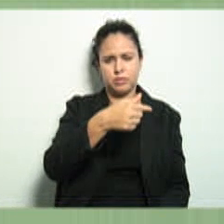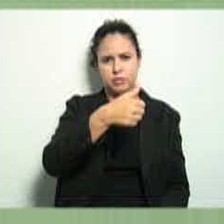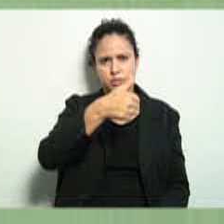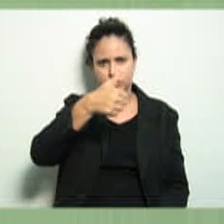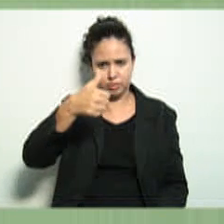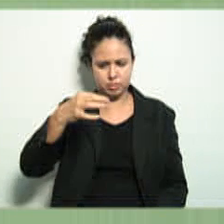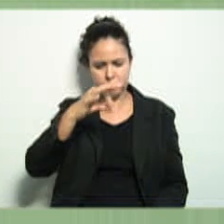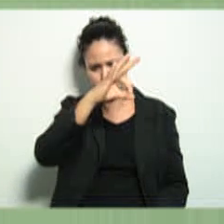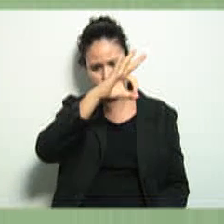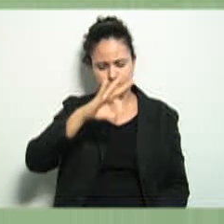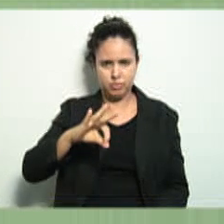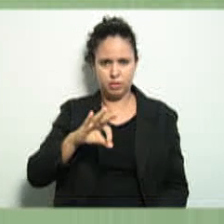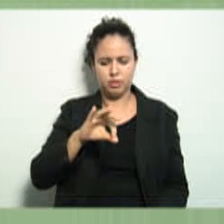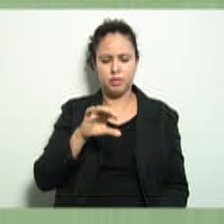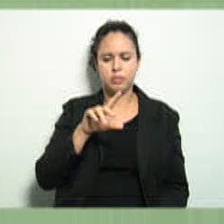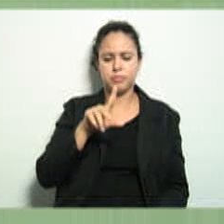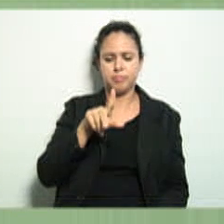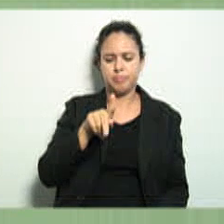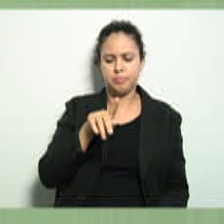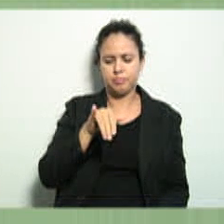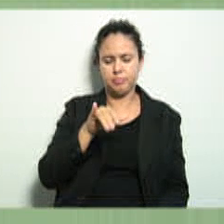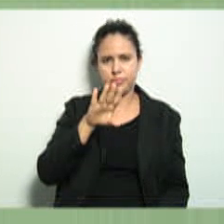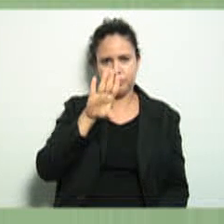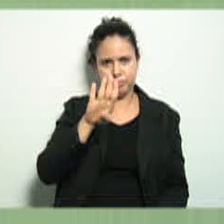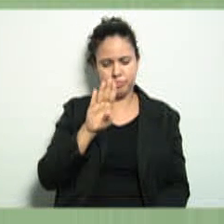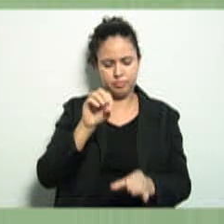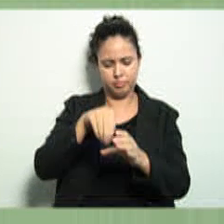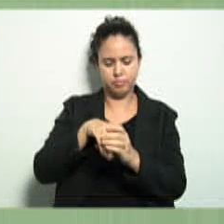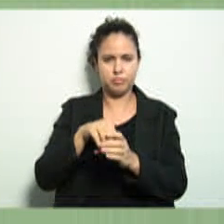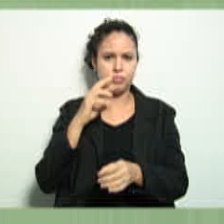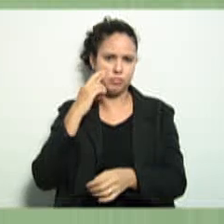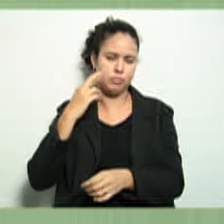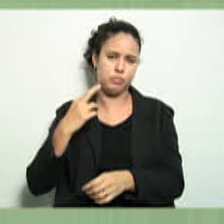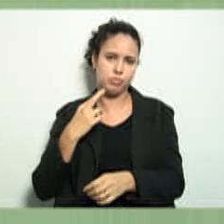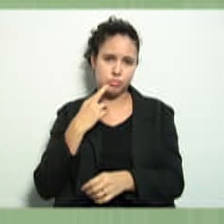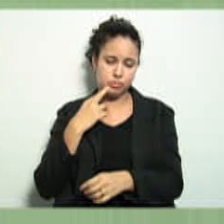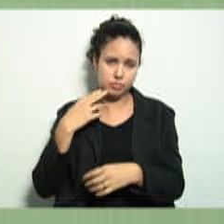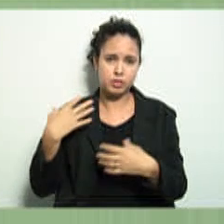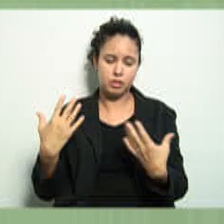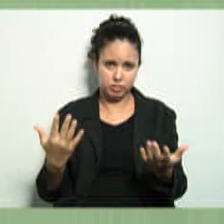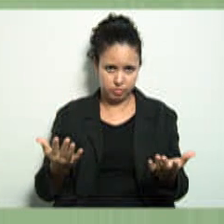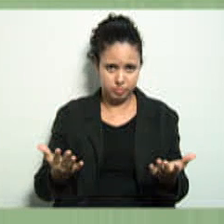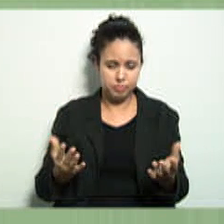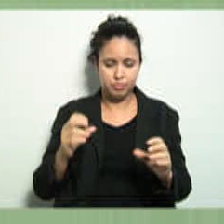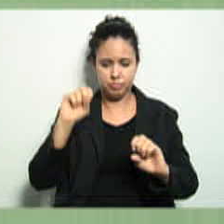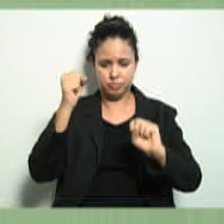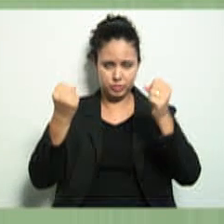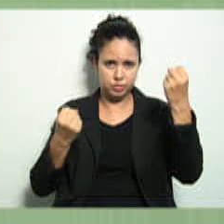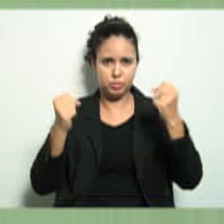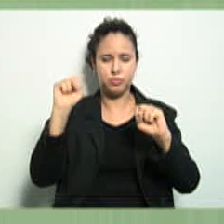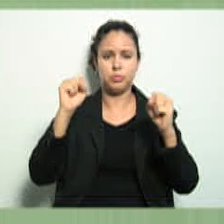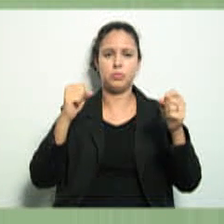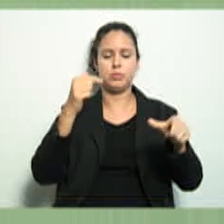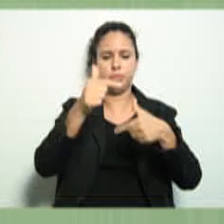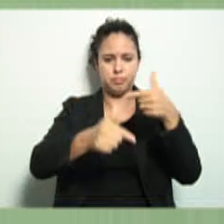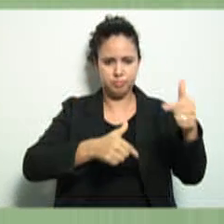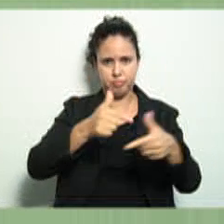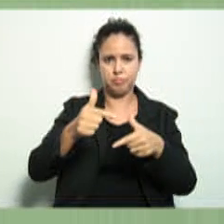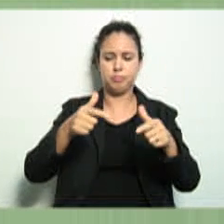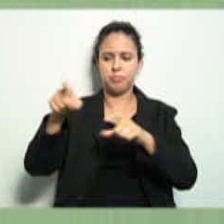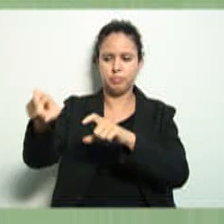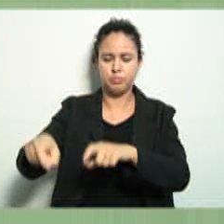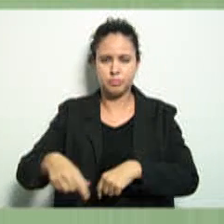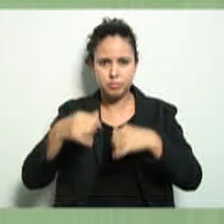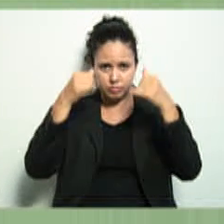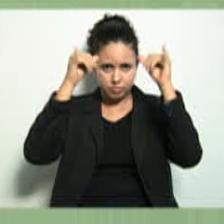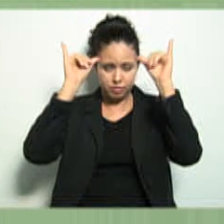o PIB de Rondônia. Ou seja, comparando serviços, indústria e agropecuária, a agropecuária, por incrível